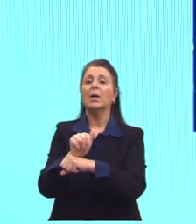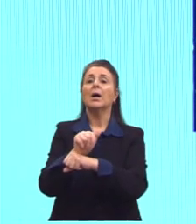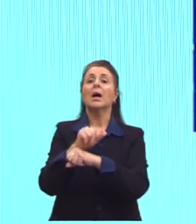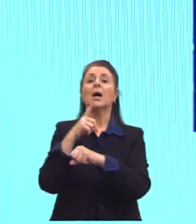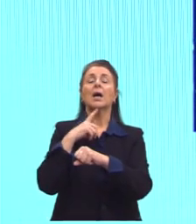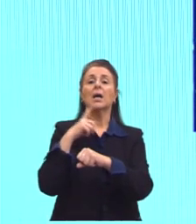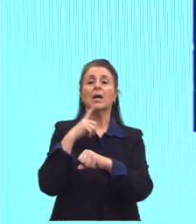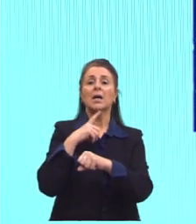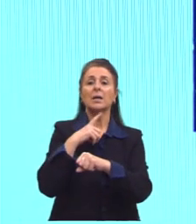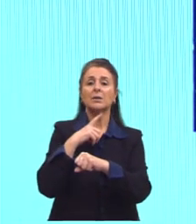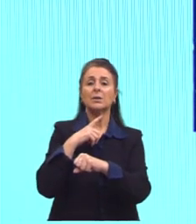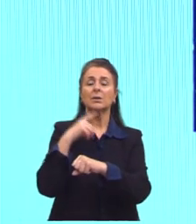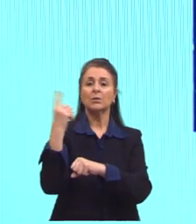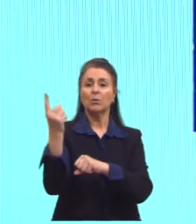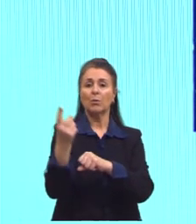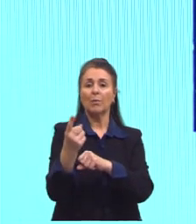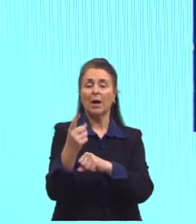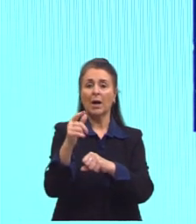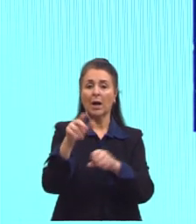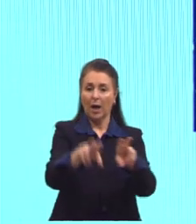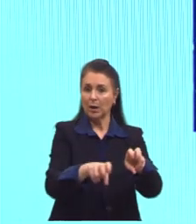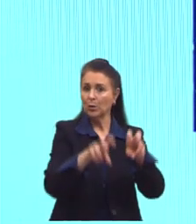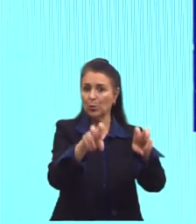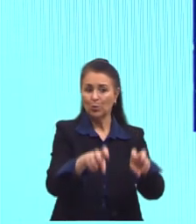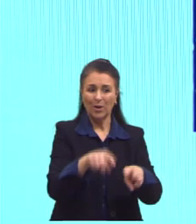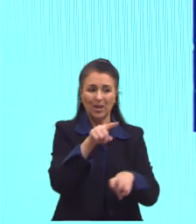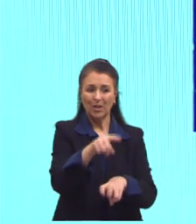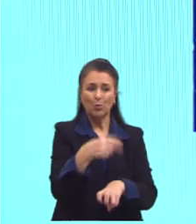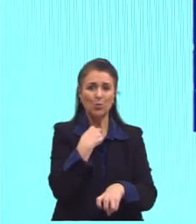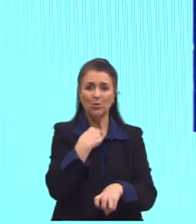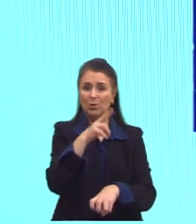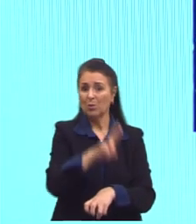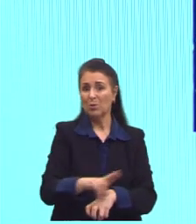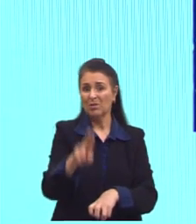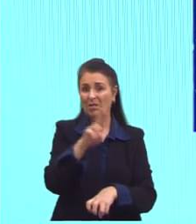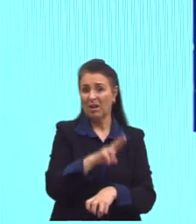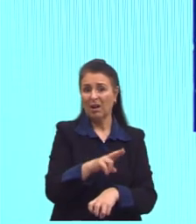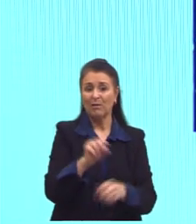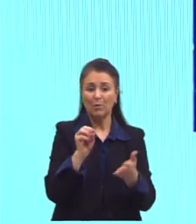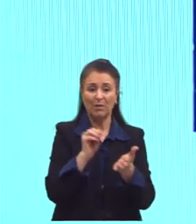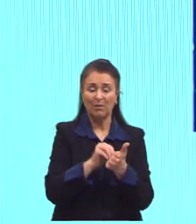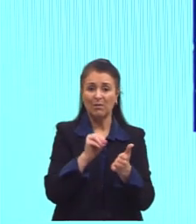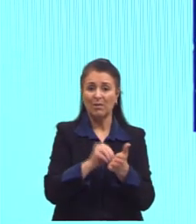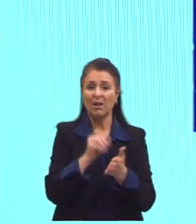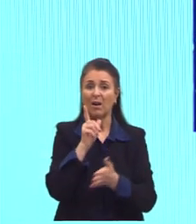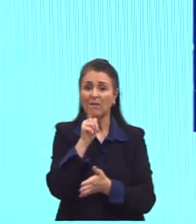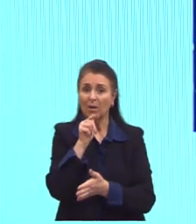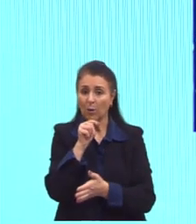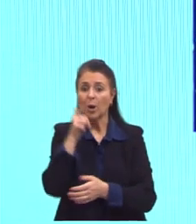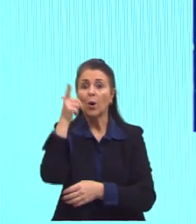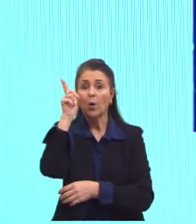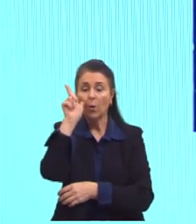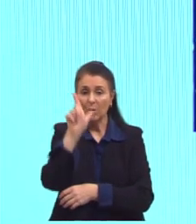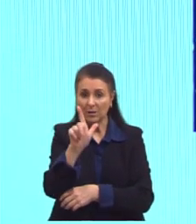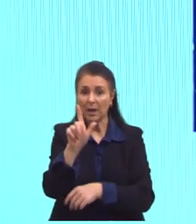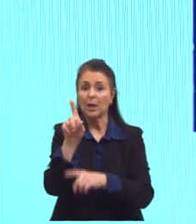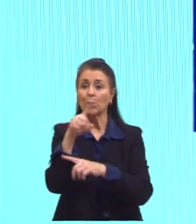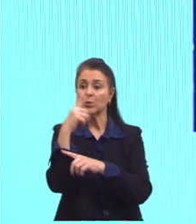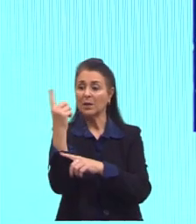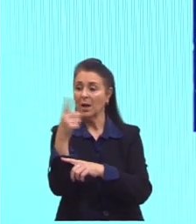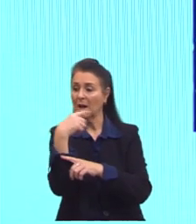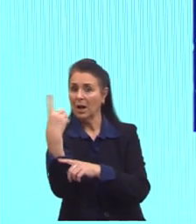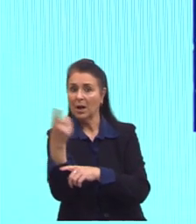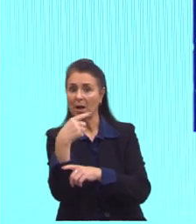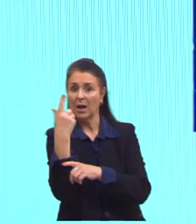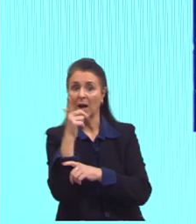agriculta da né mas não era agricultável que não tinha fertilidade porque não tinha água agora eu consigo irrigar e tem uma